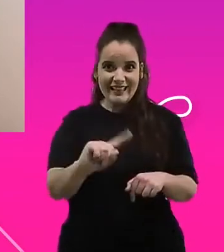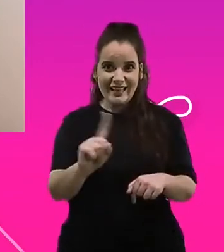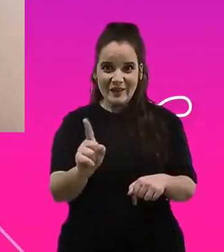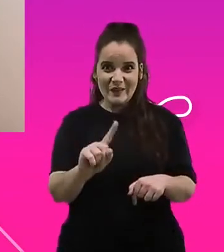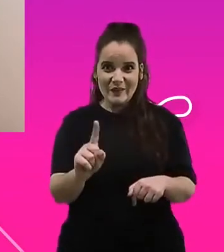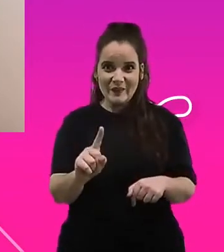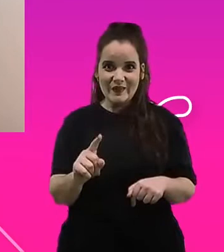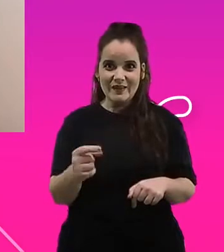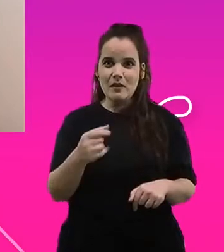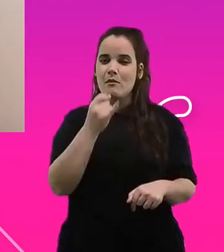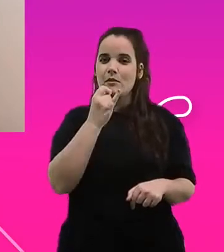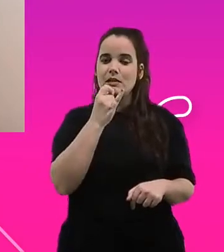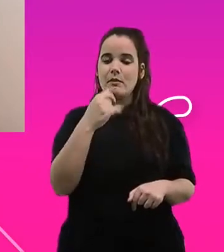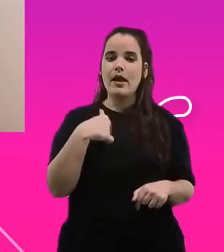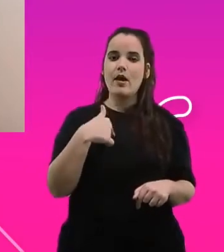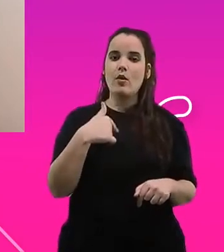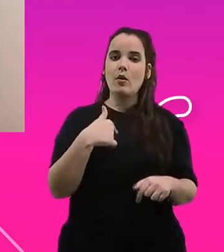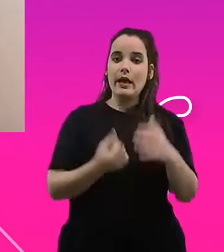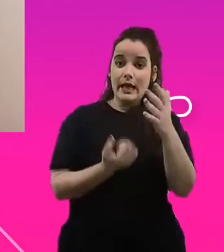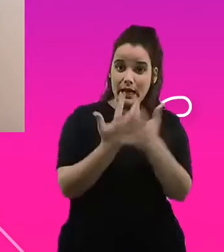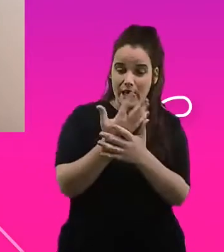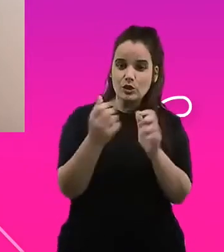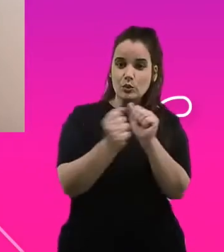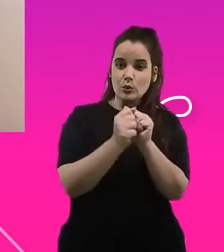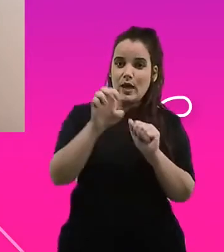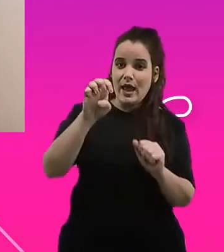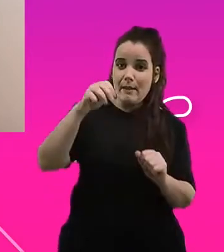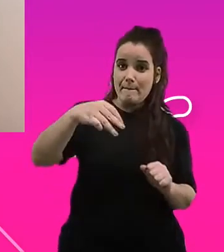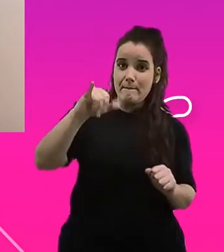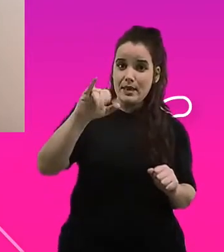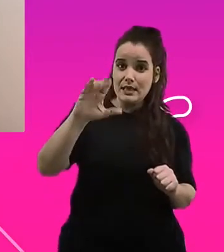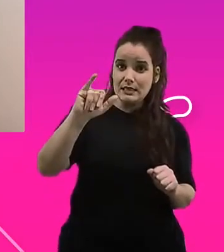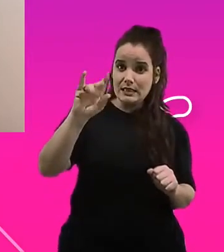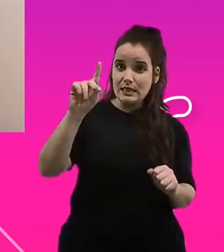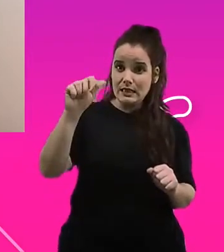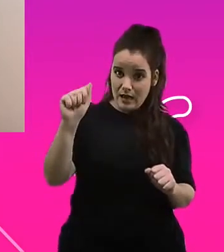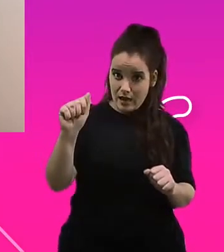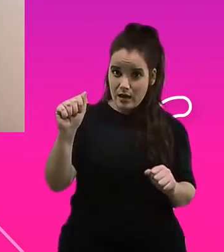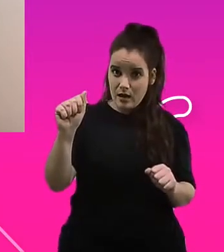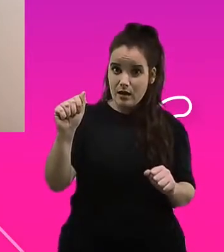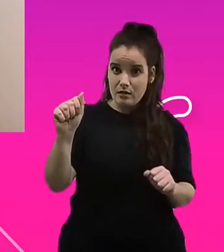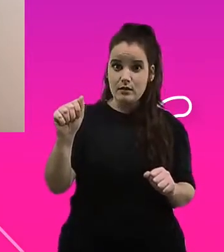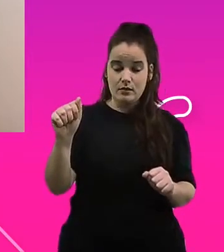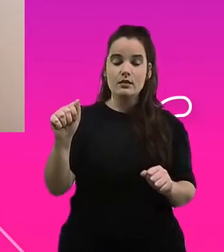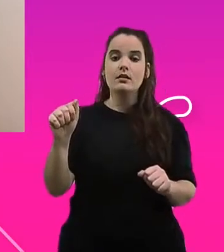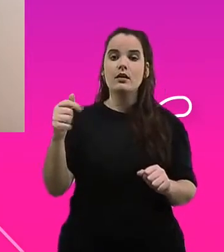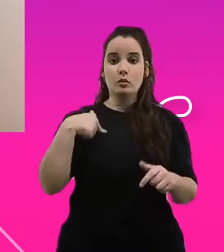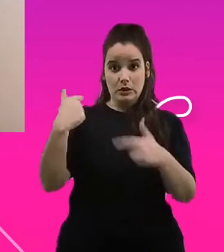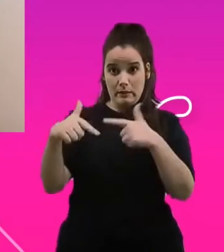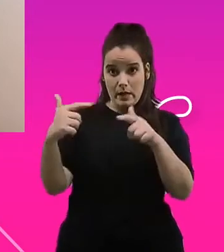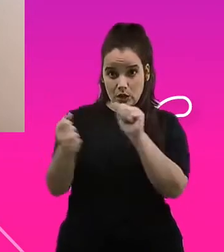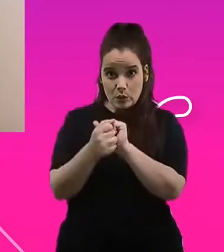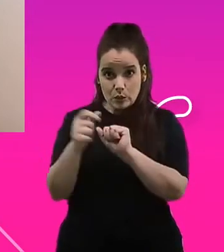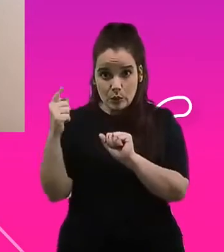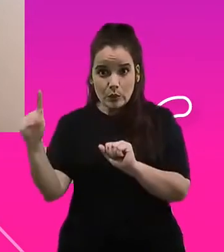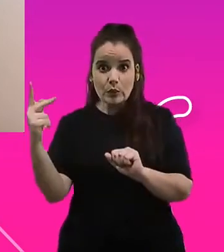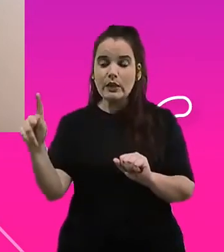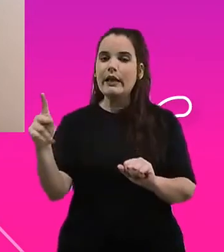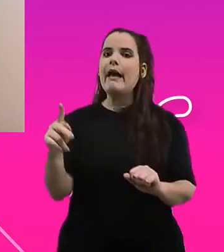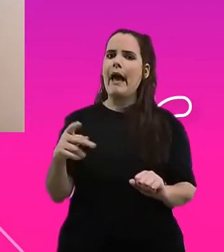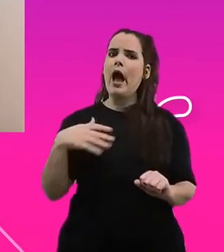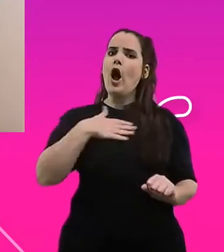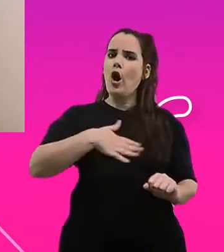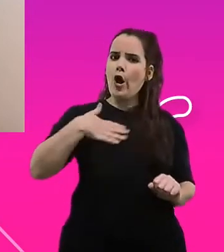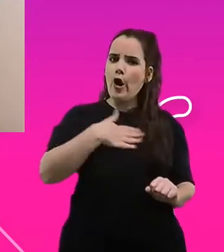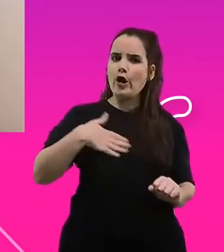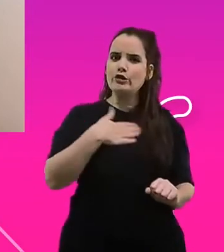Emicida, e as mensagens que a gente recebeu de pessoas que já consomem, já fazem o lifestyle de slow content, porque elas estão num